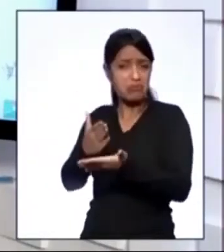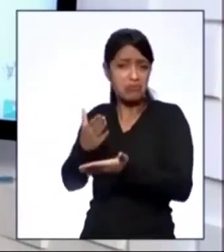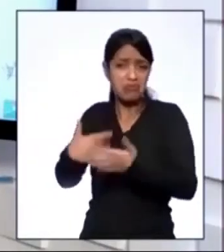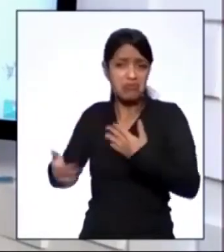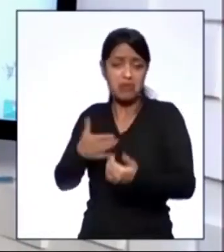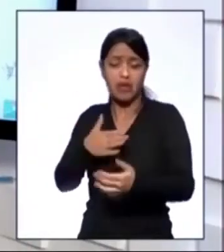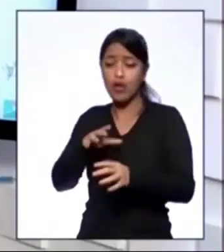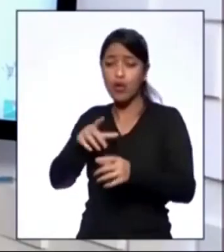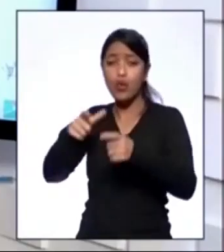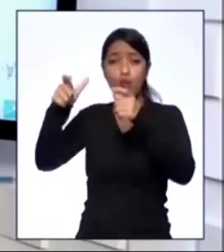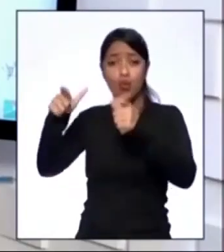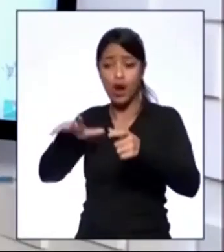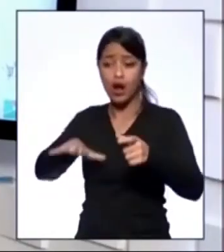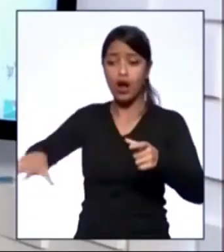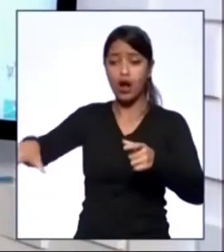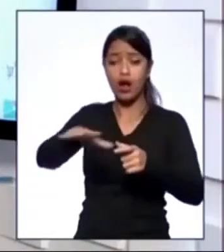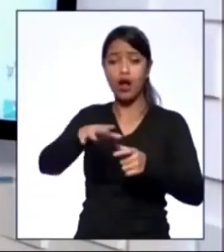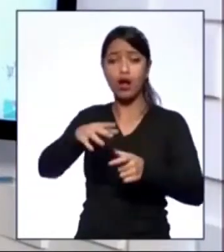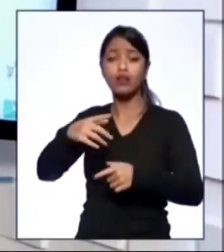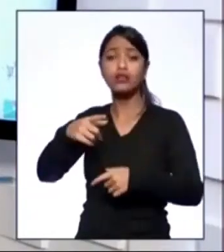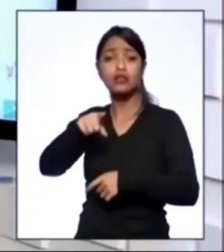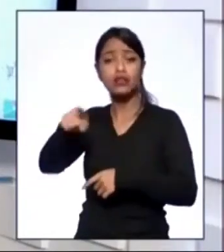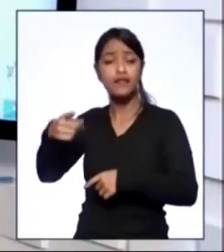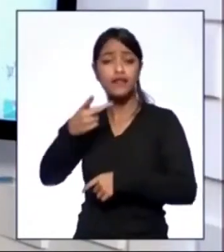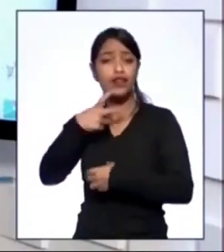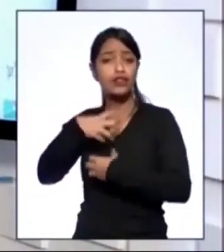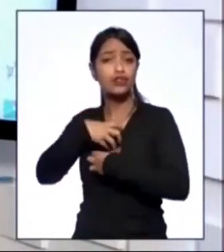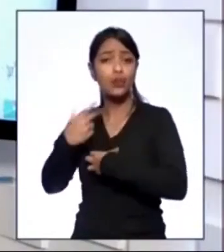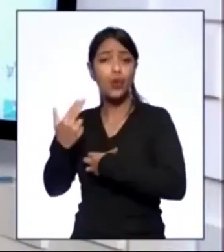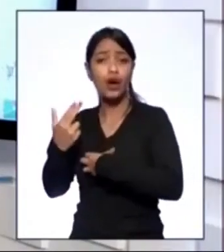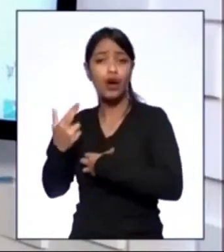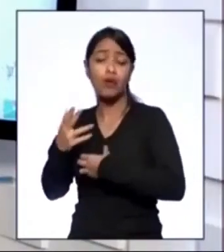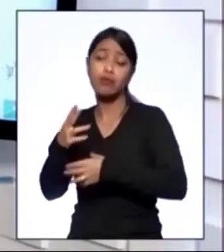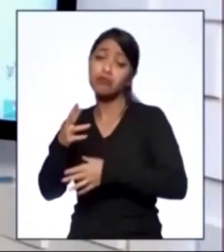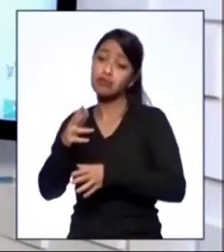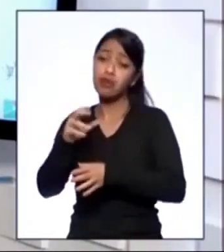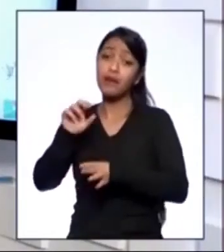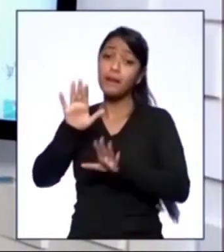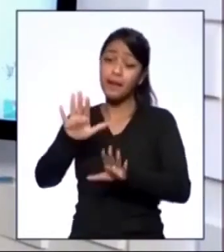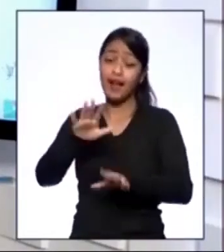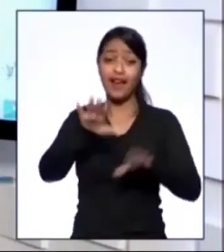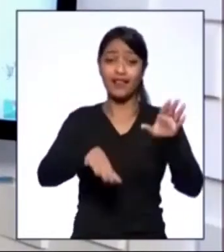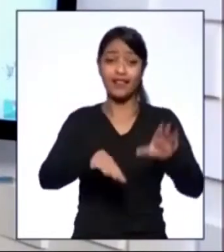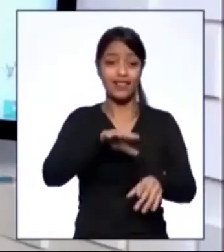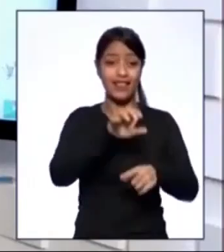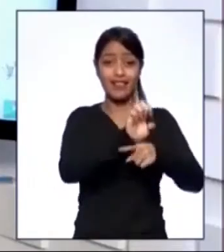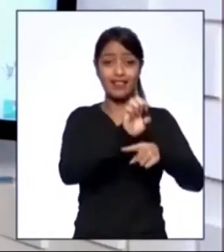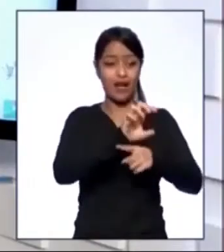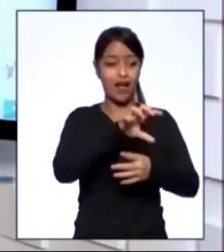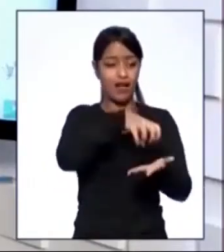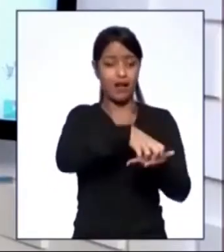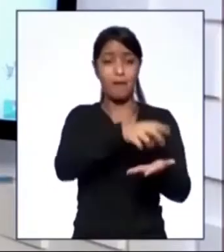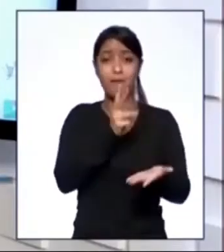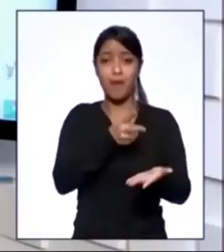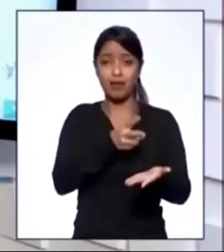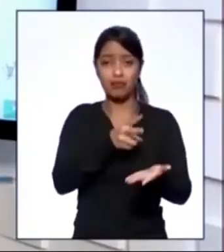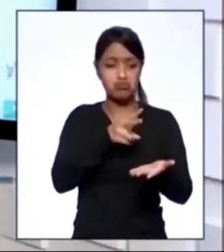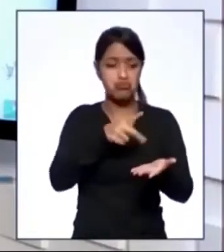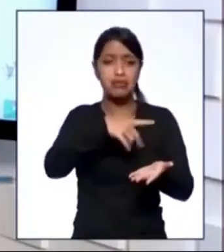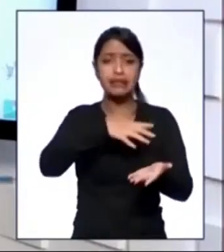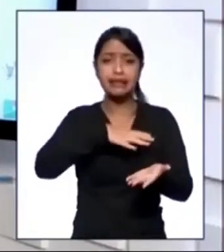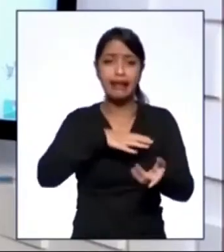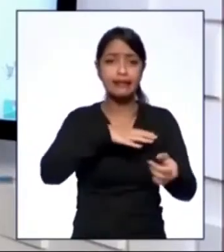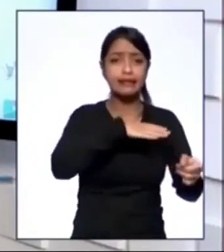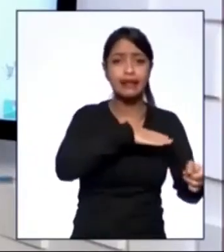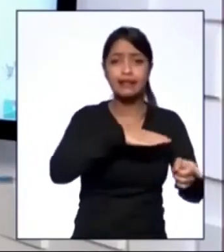E às vezes dentro de um mesmo estado você tem sotaques diferentes. Belezinha? Então, o que é uma zona dialetal? É isso, é essa condição, tá?